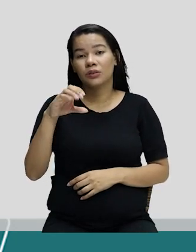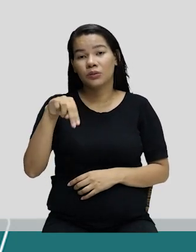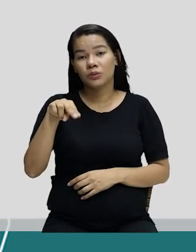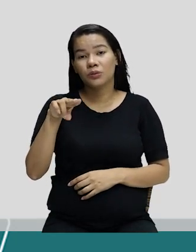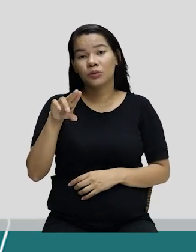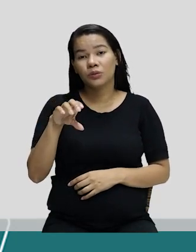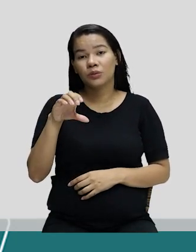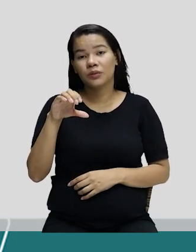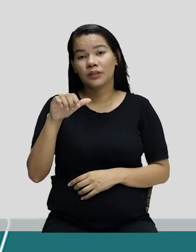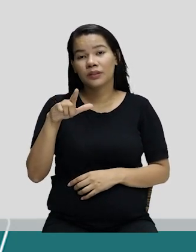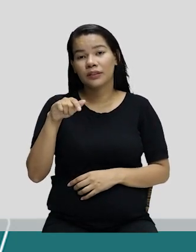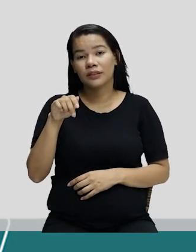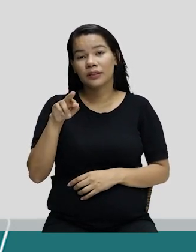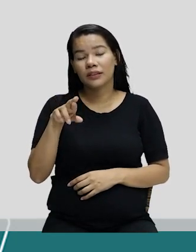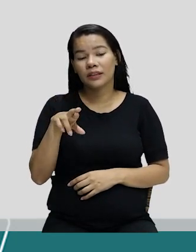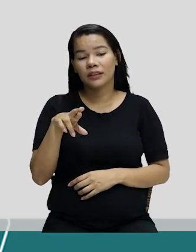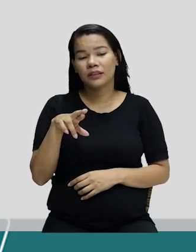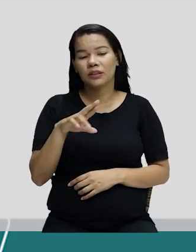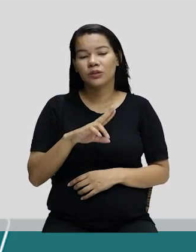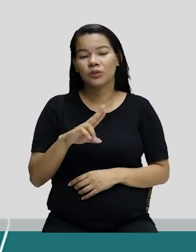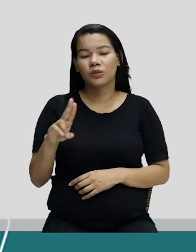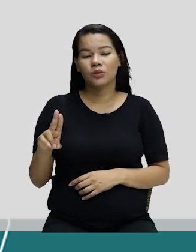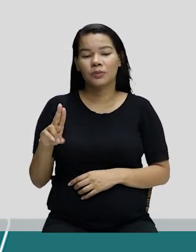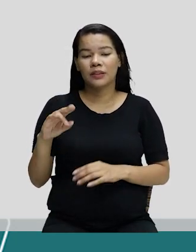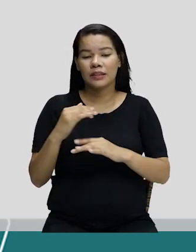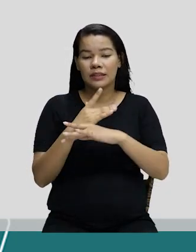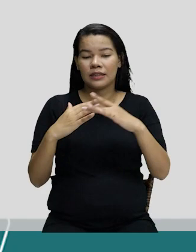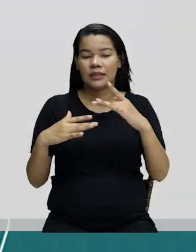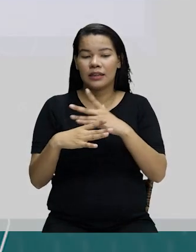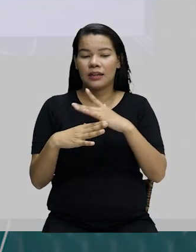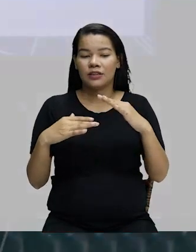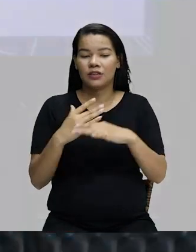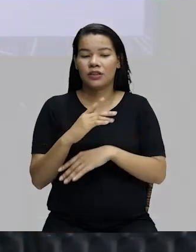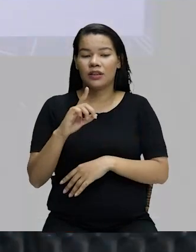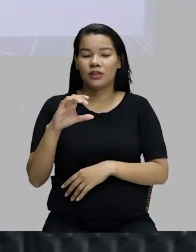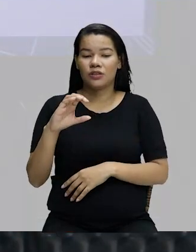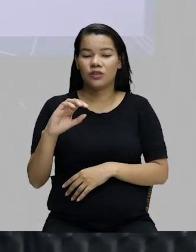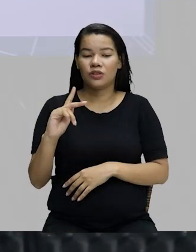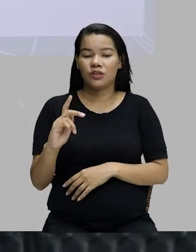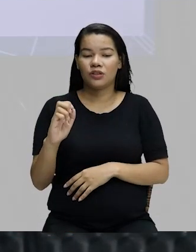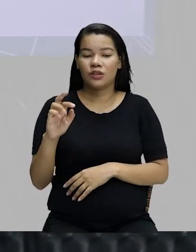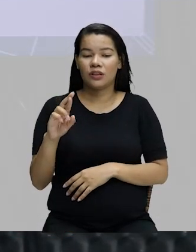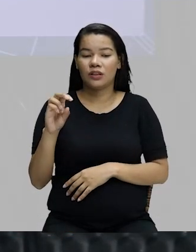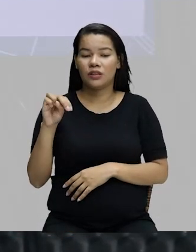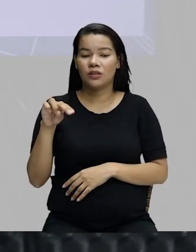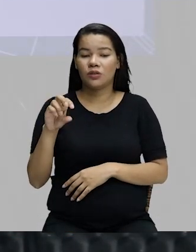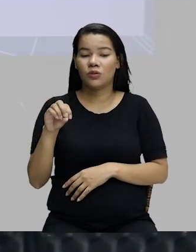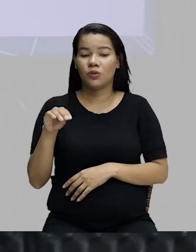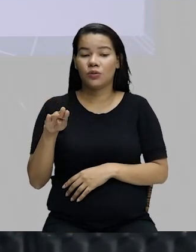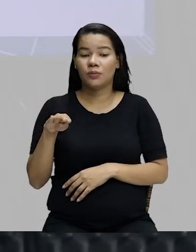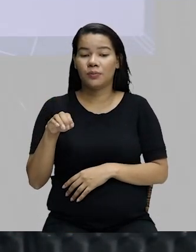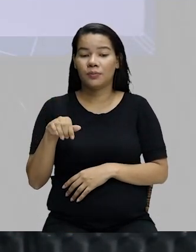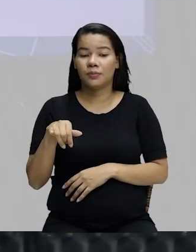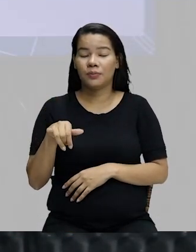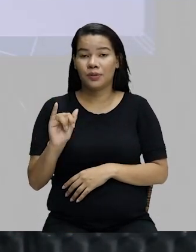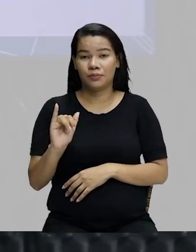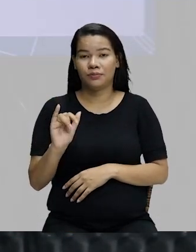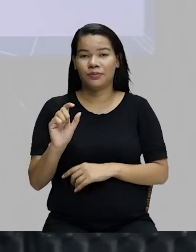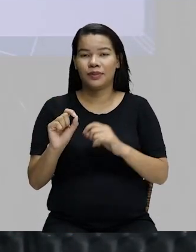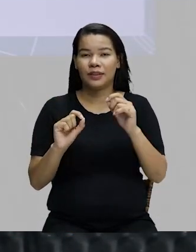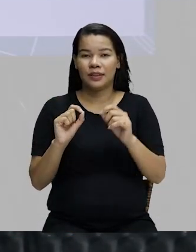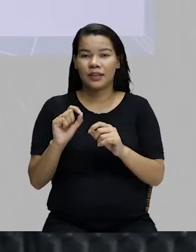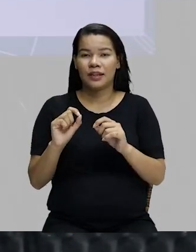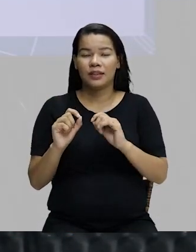explicar, que Chernobyl era uma usina nuclear. Nós vamos também comentar quais